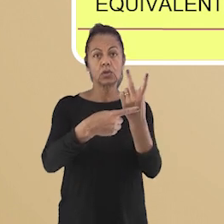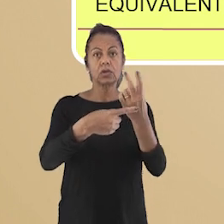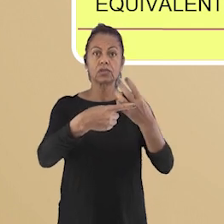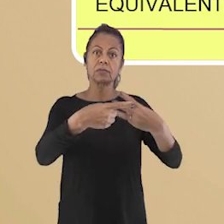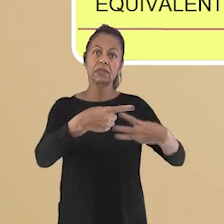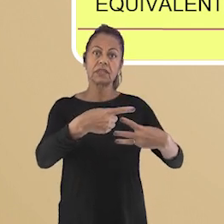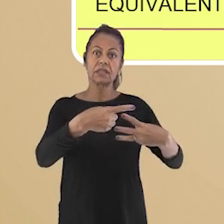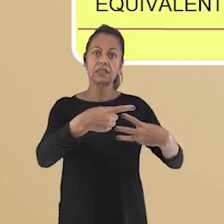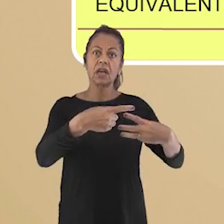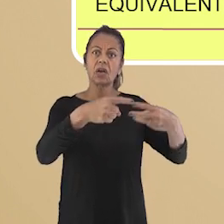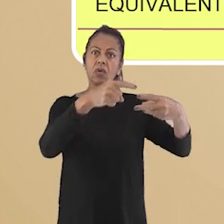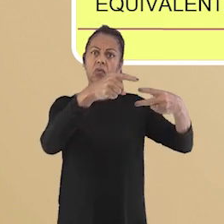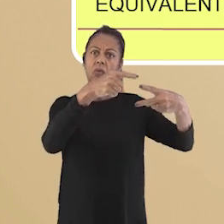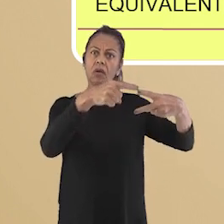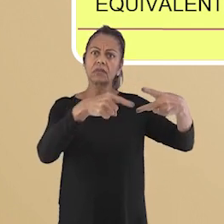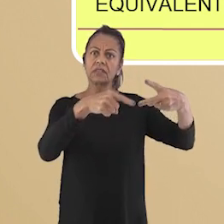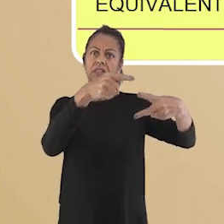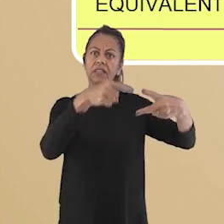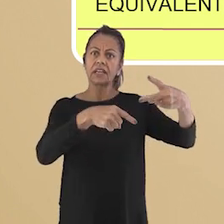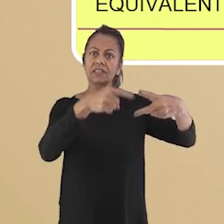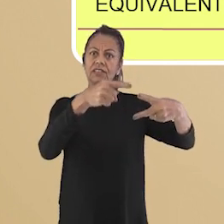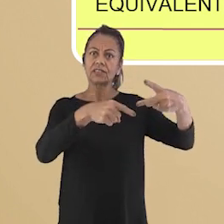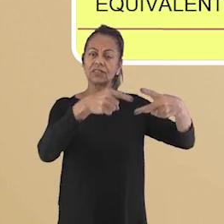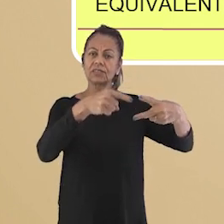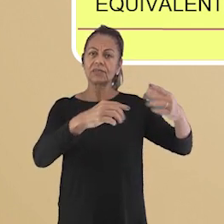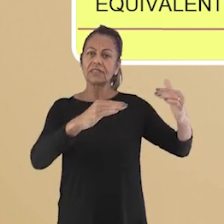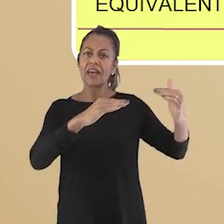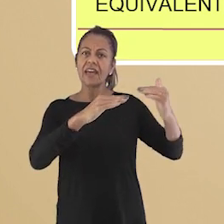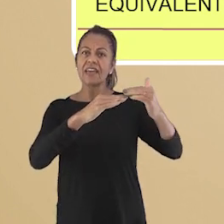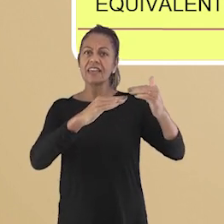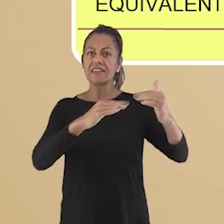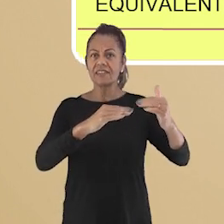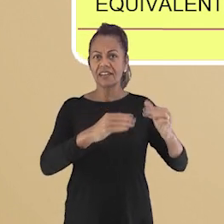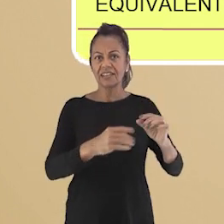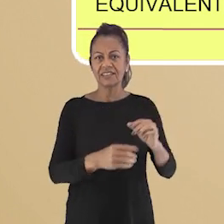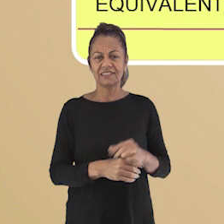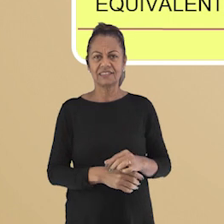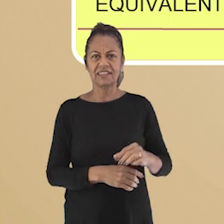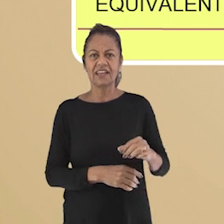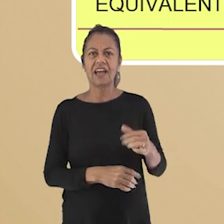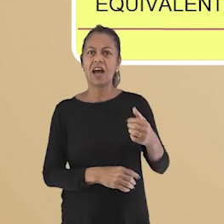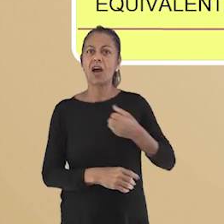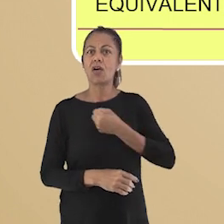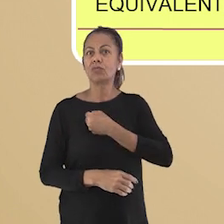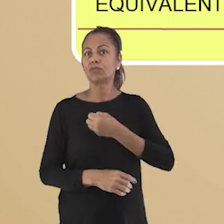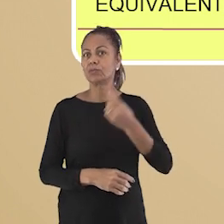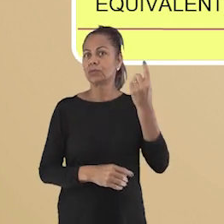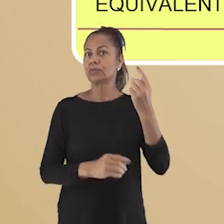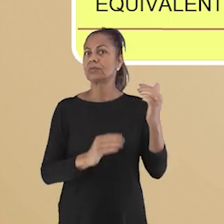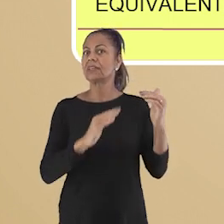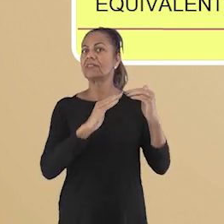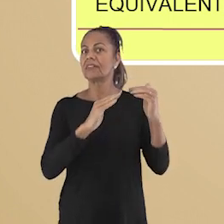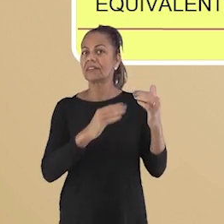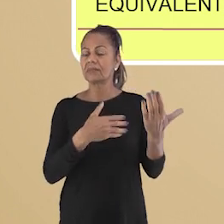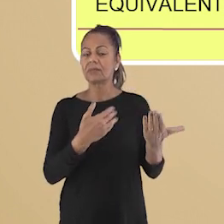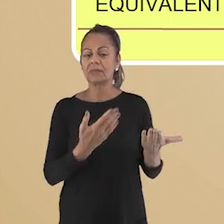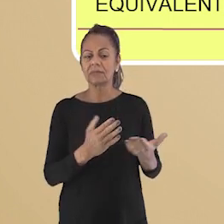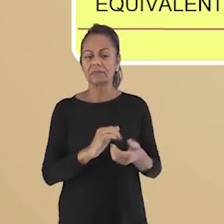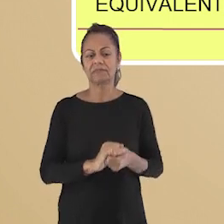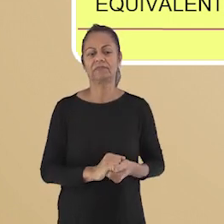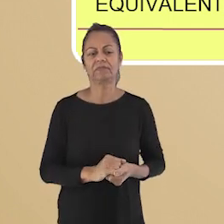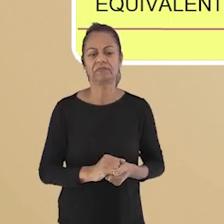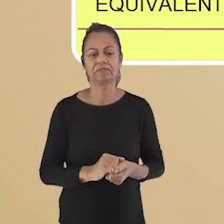duas é equivalente a número 1, 4 sobre 6? No 2, nós temos 1 sobre